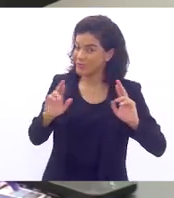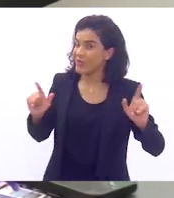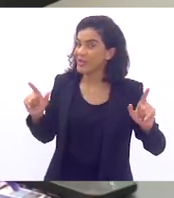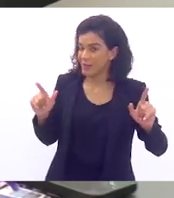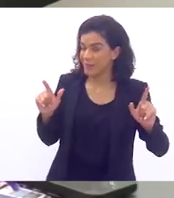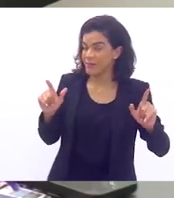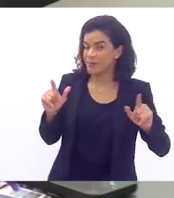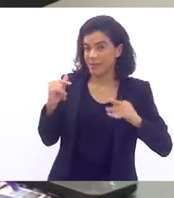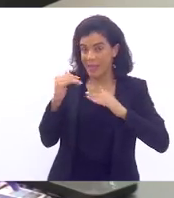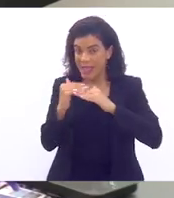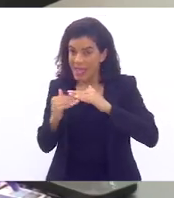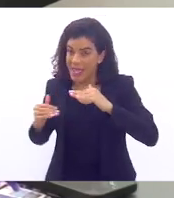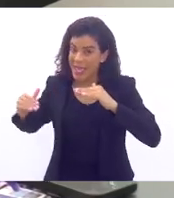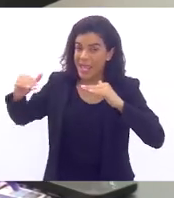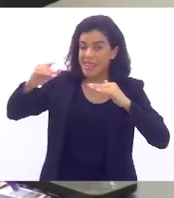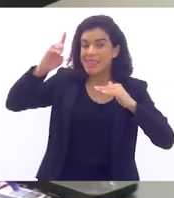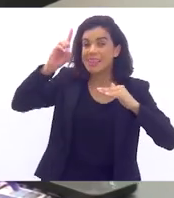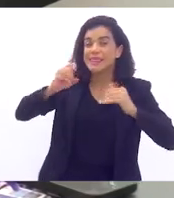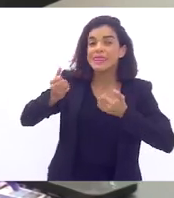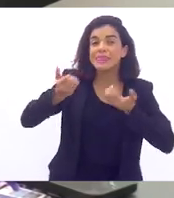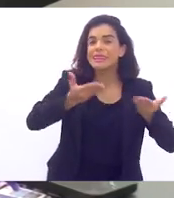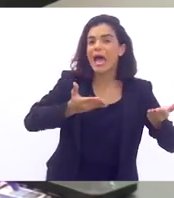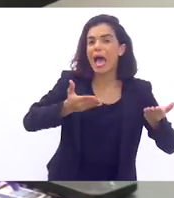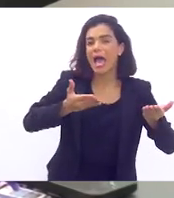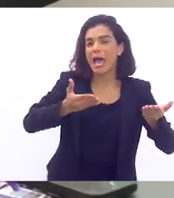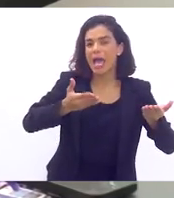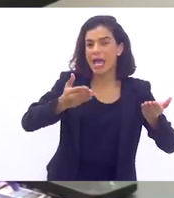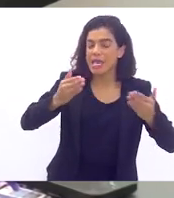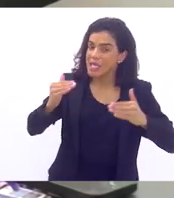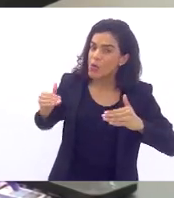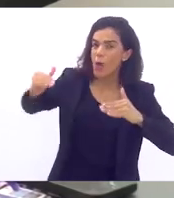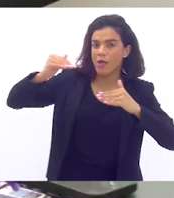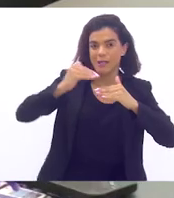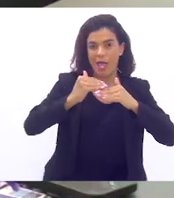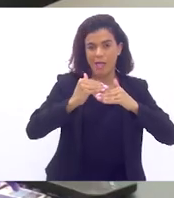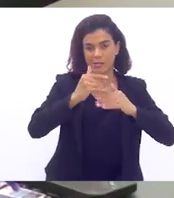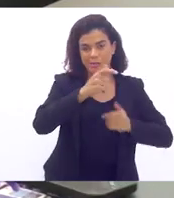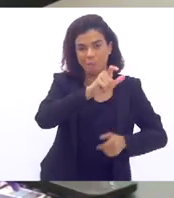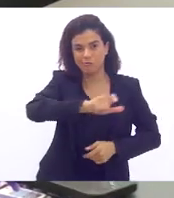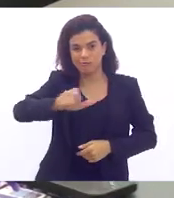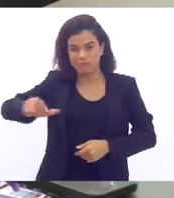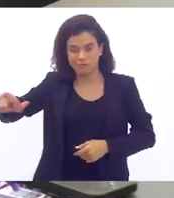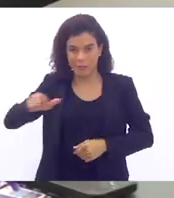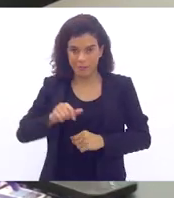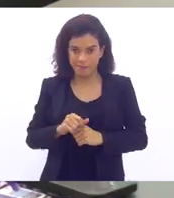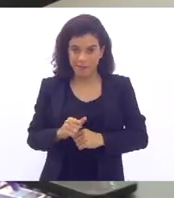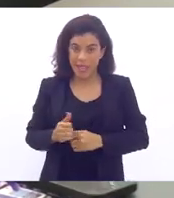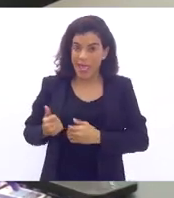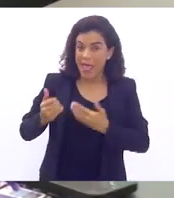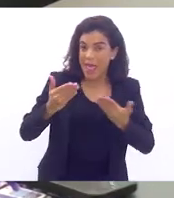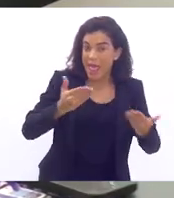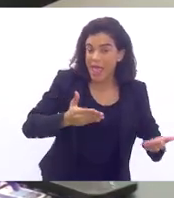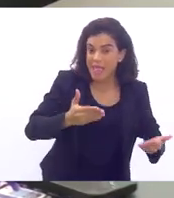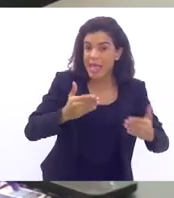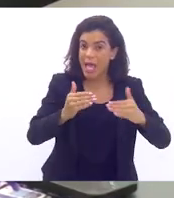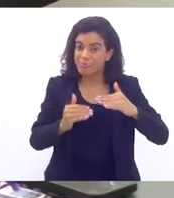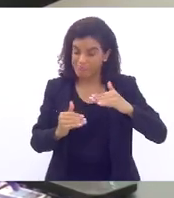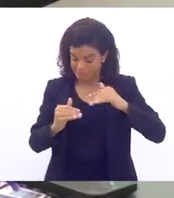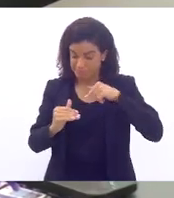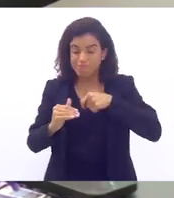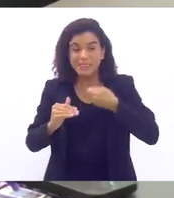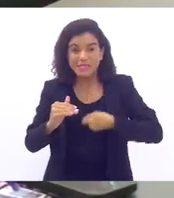Equidade é dar aquilo a quem precisa é dar mais a quem precisa mais